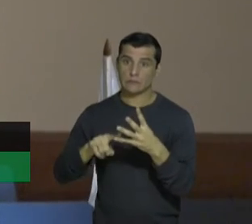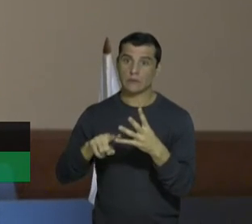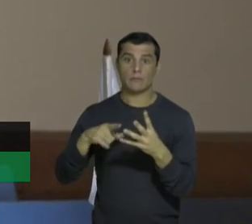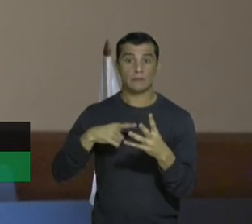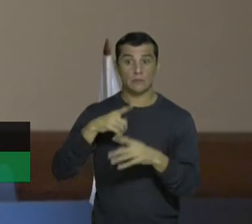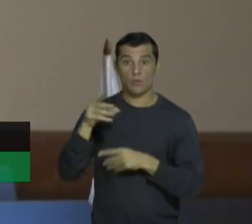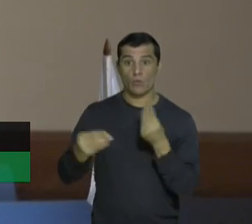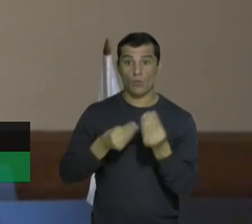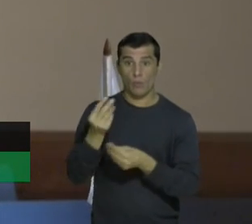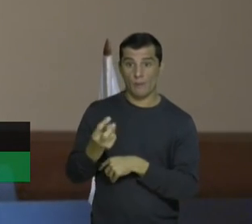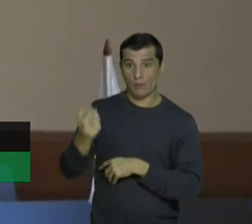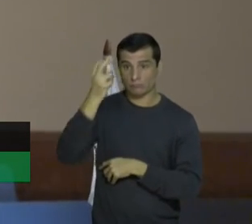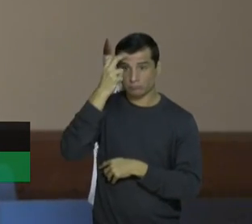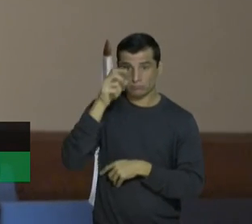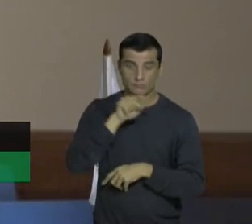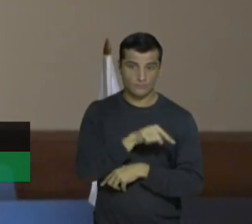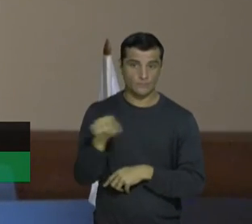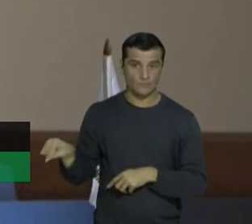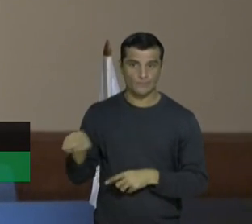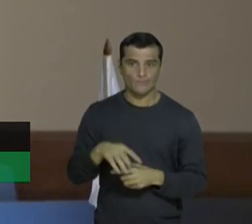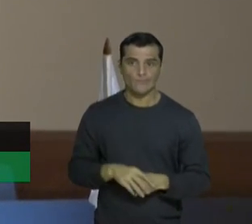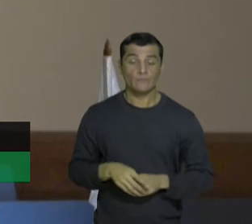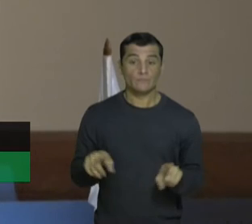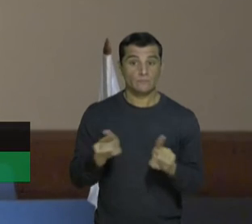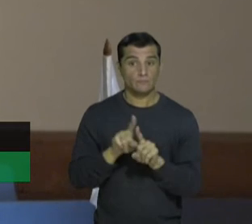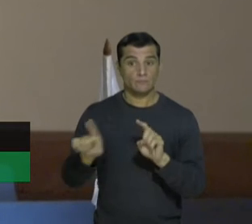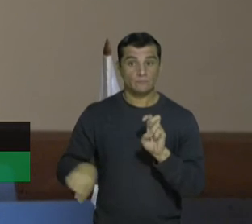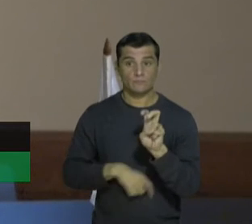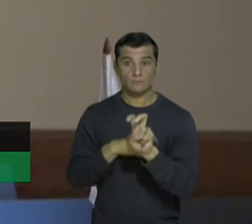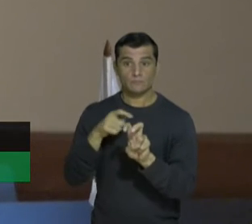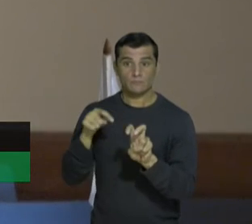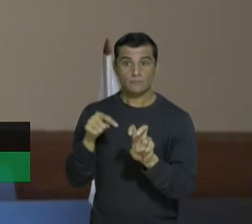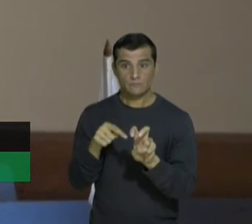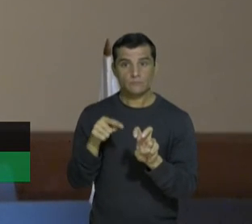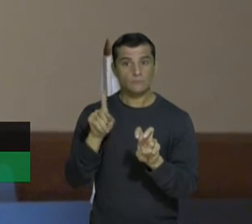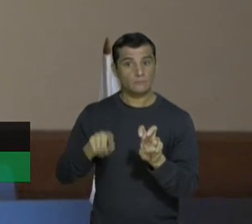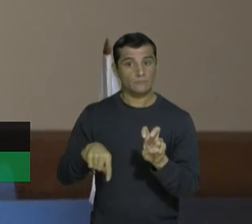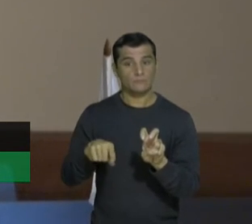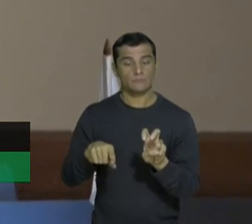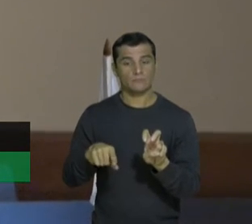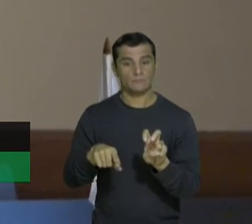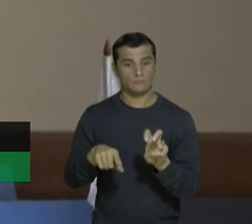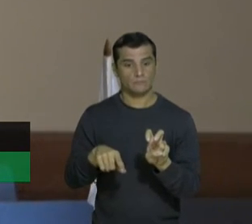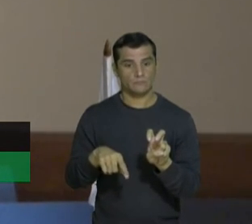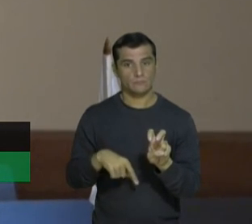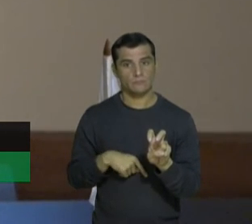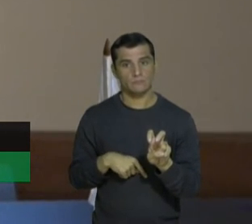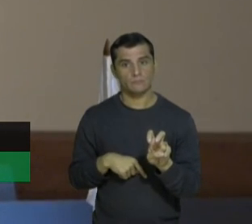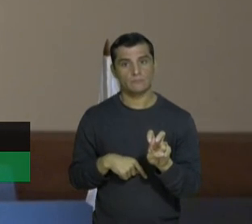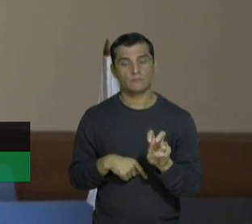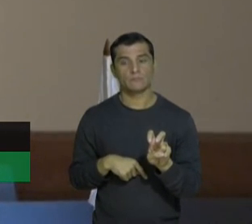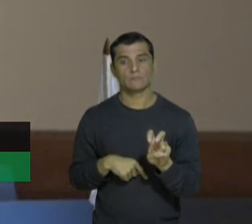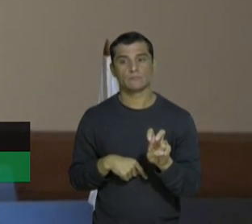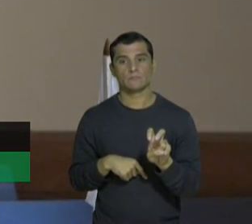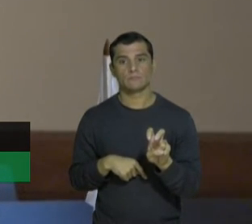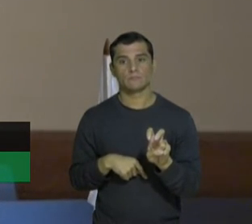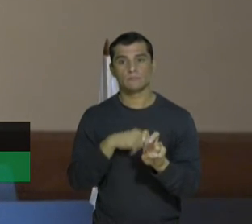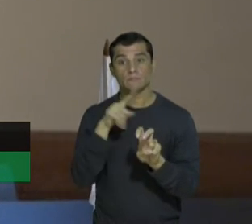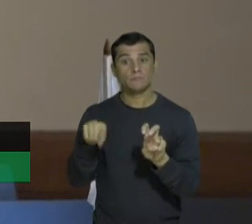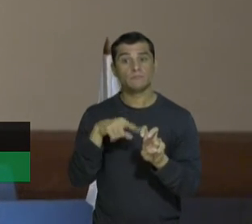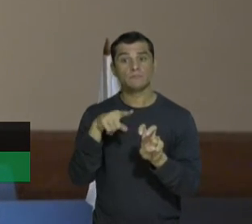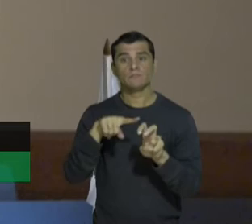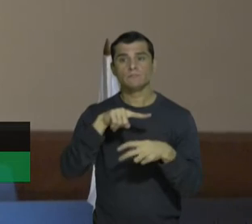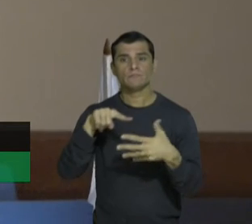questão cultural e para fecharmos digamos assim eh o o os cinco Pilares